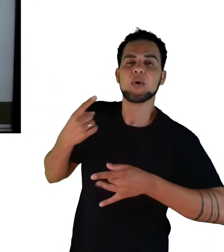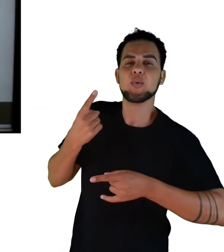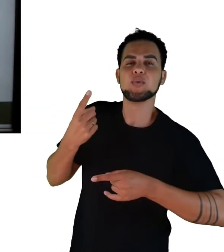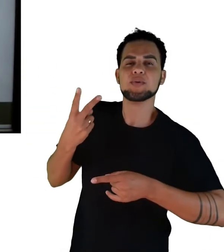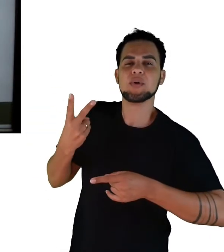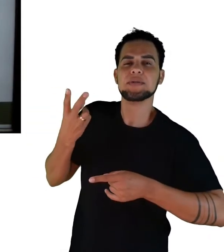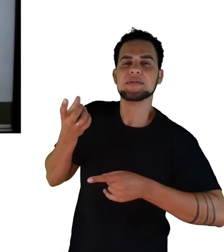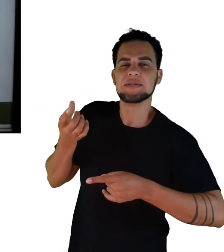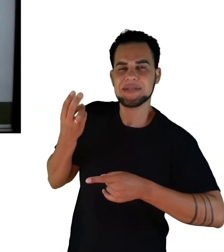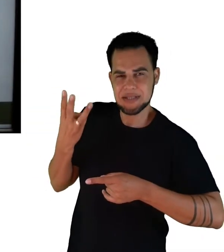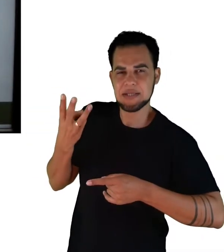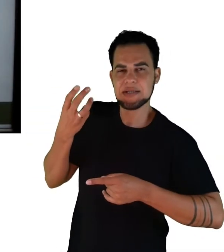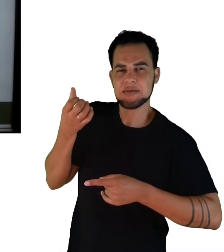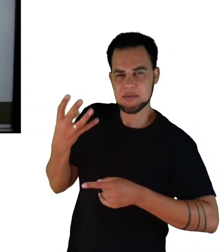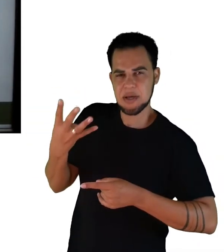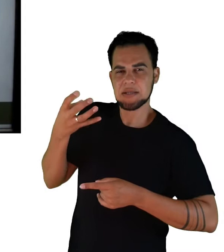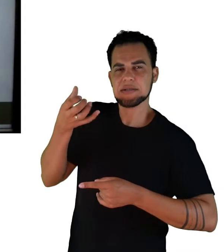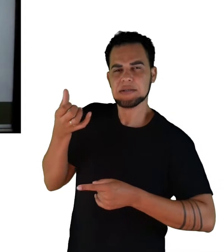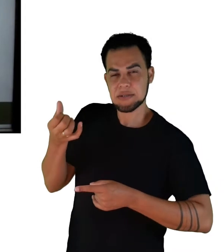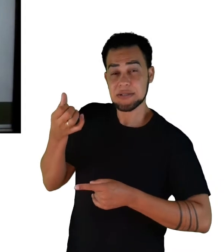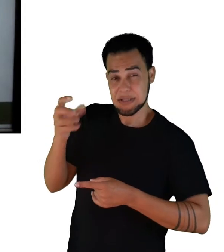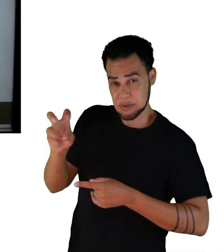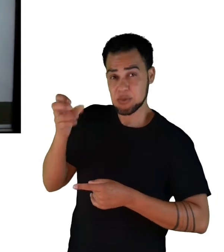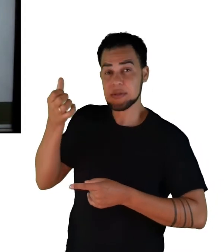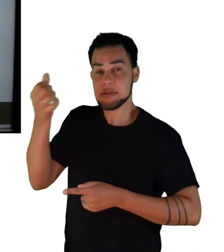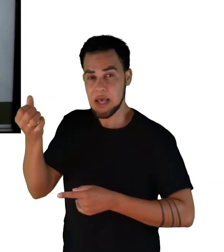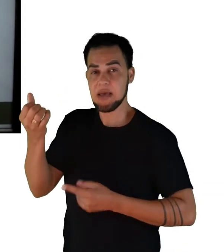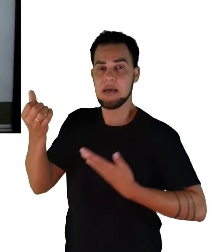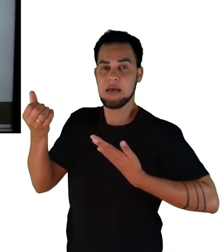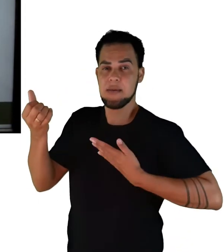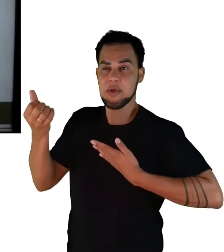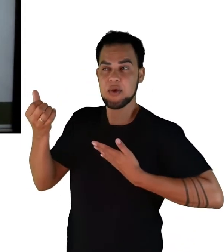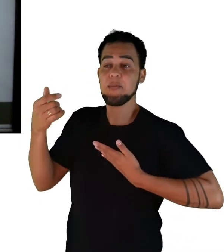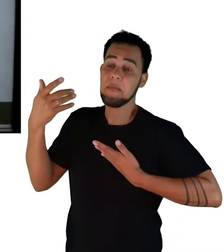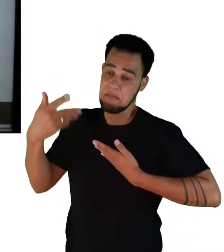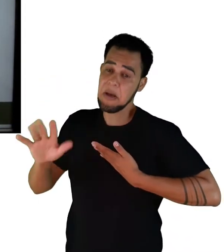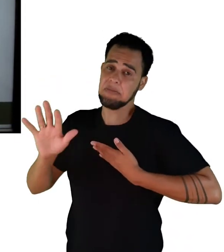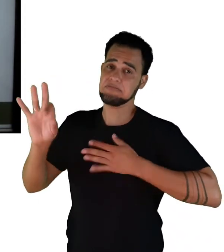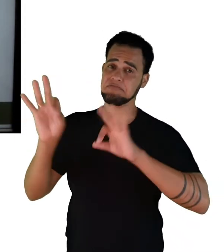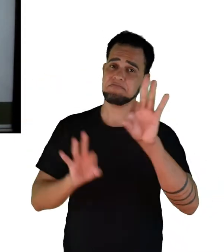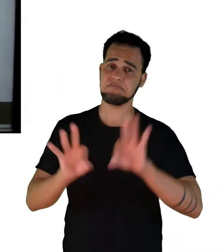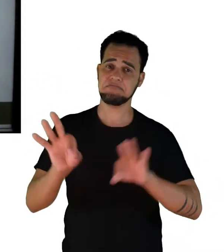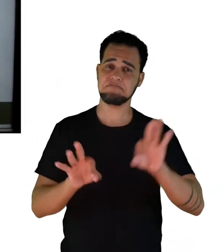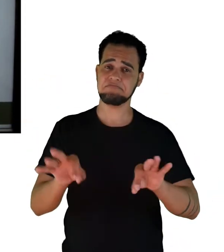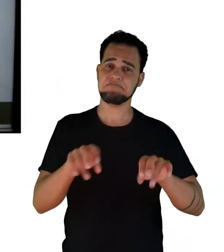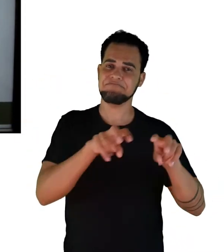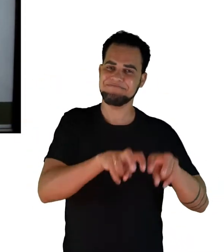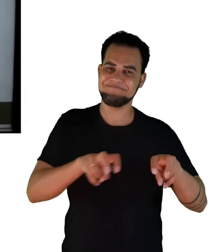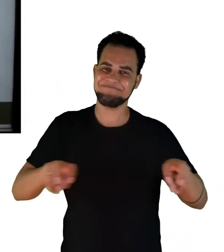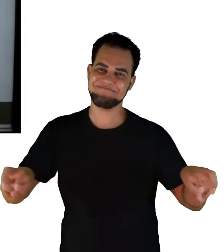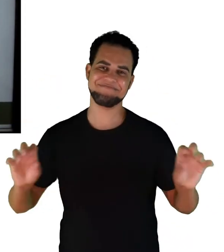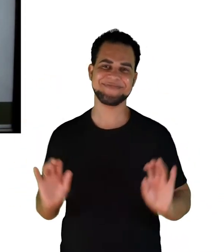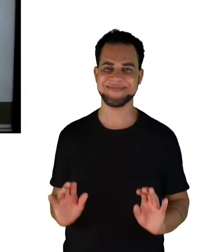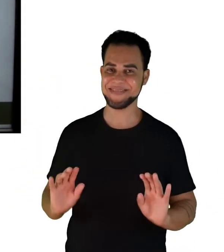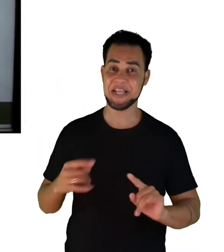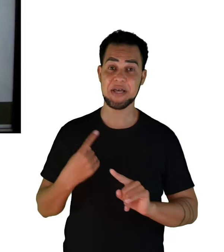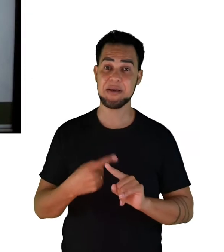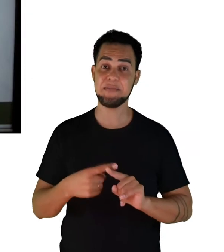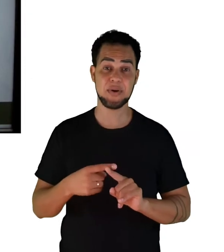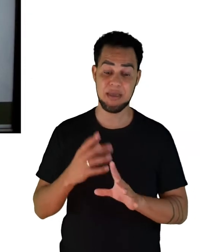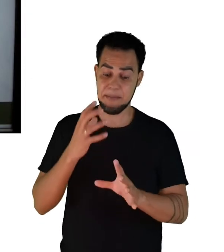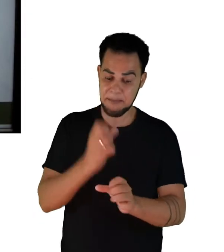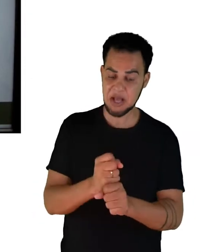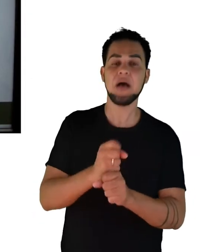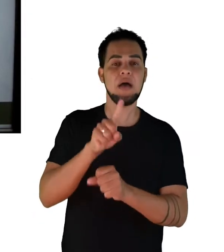5, 6 amigos para se organizar e sentar. Porque não tem mais do que 8 lugares,